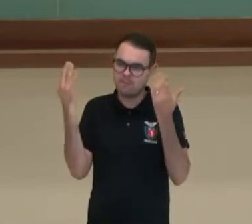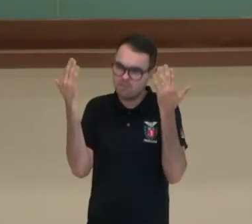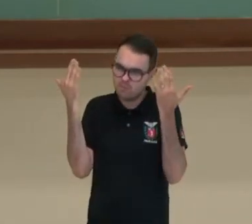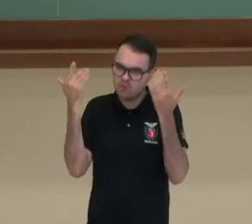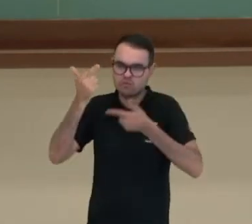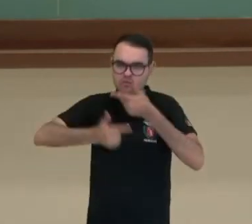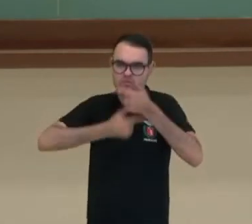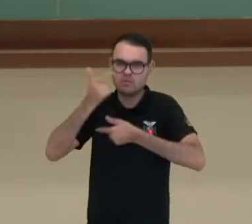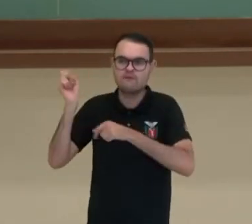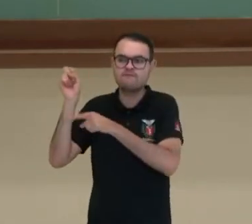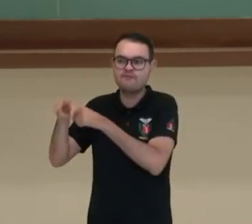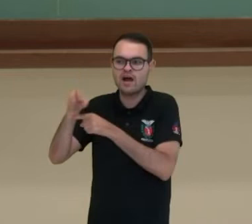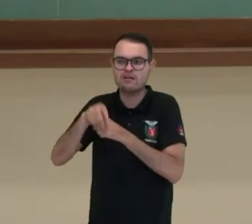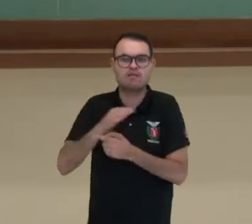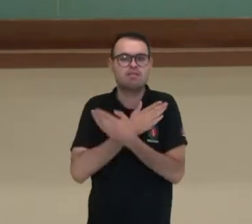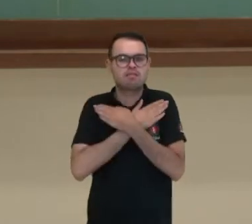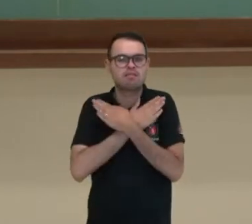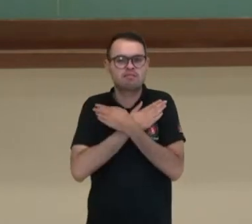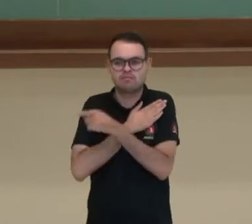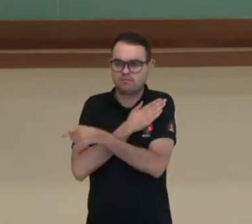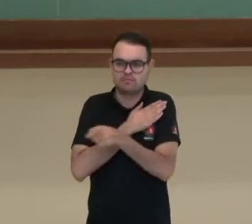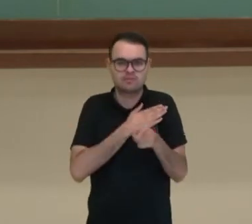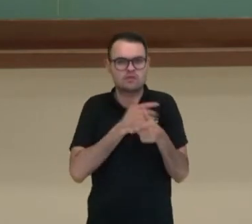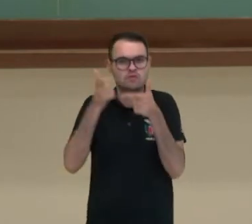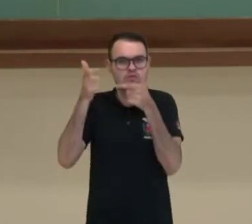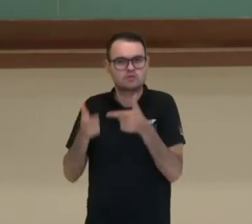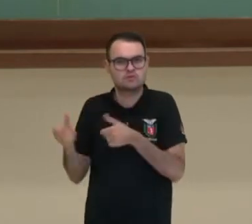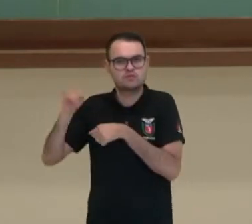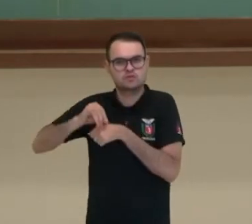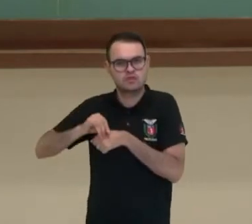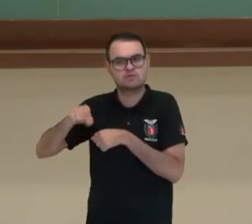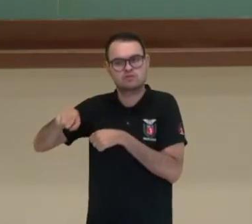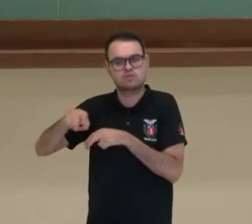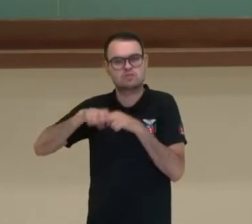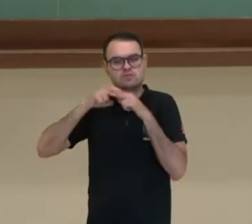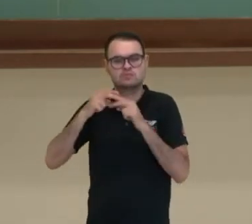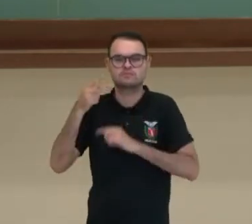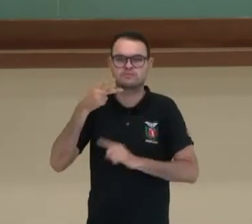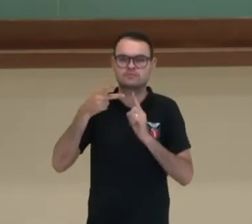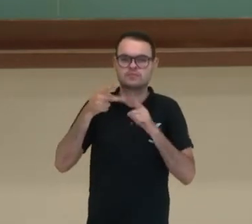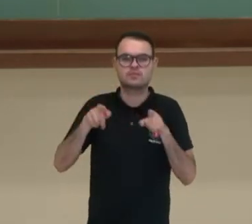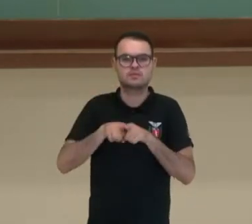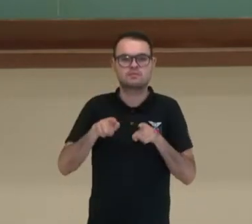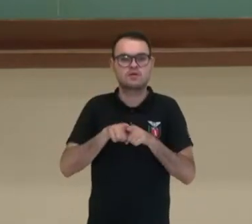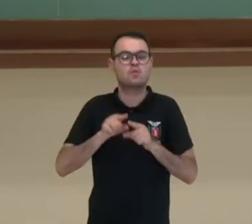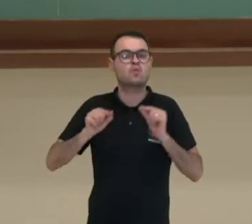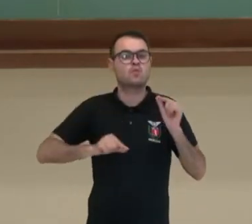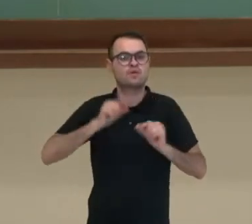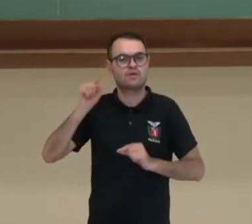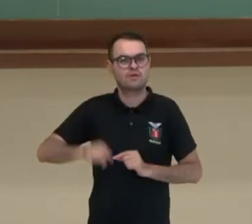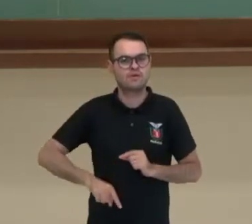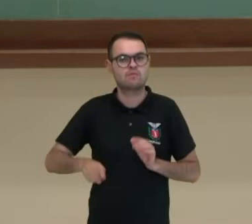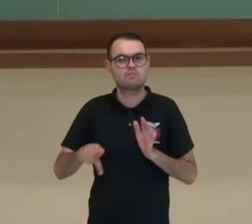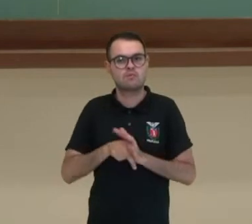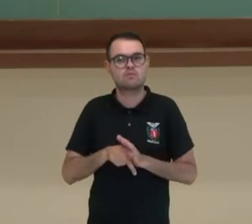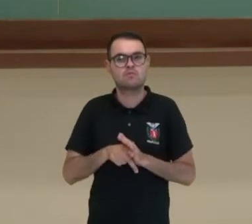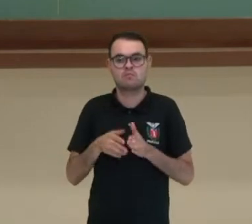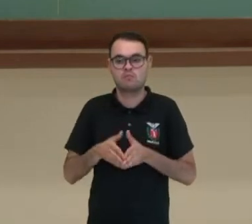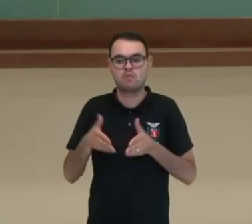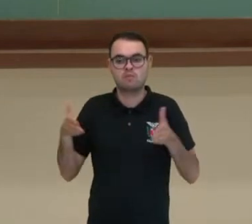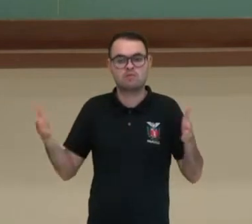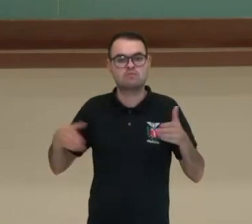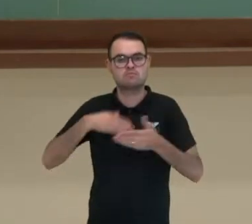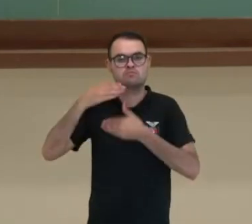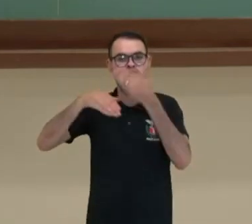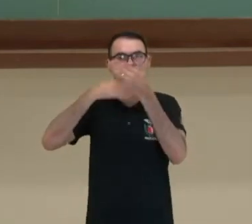obra vaga, desempregada, nesses centros urbanos. Outra coisa que alterou muito, então, foi justamente o desenvolvimento